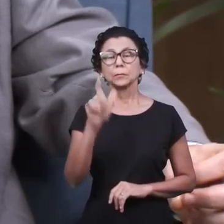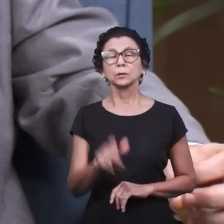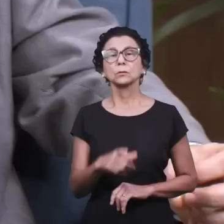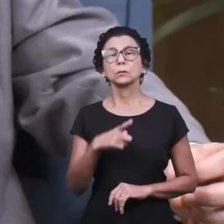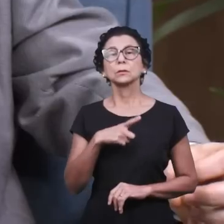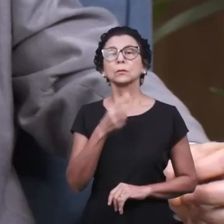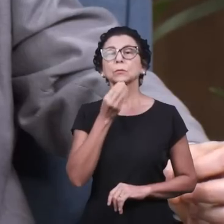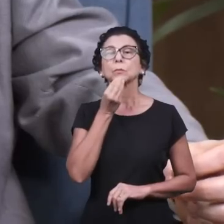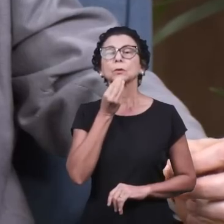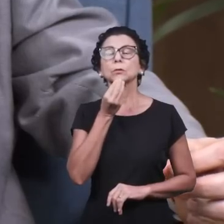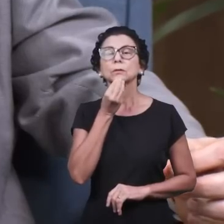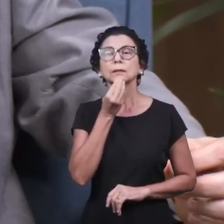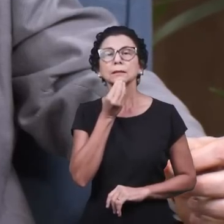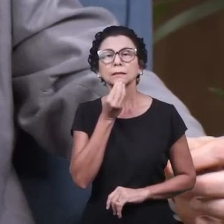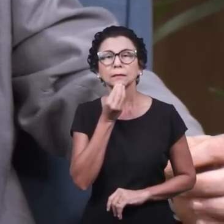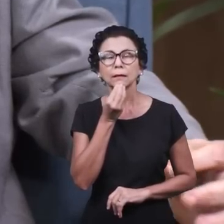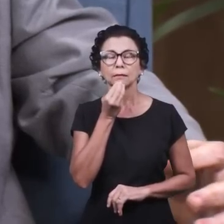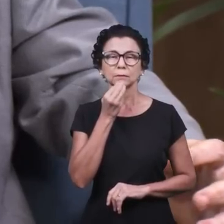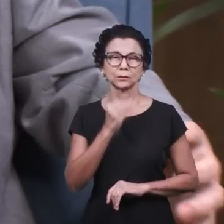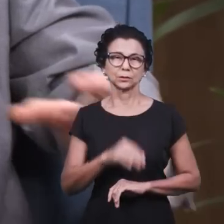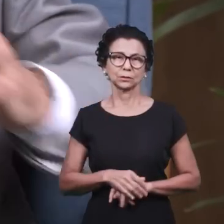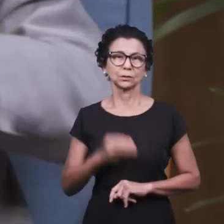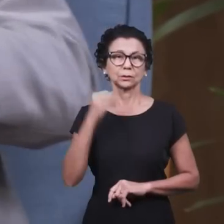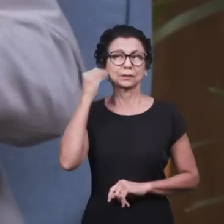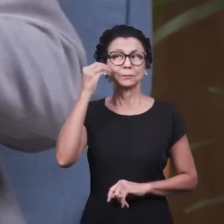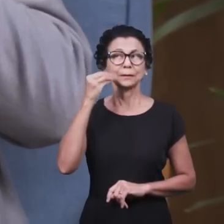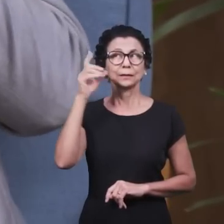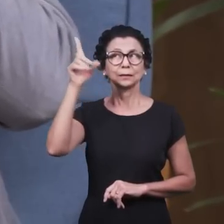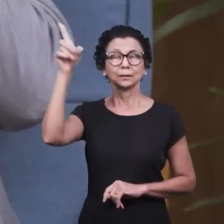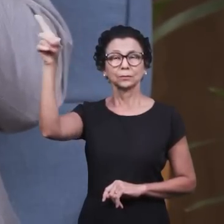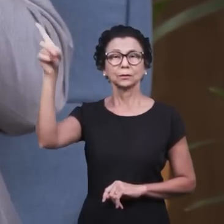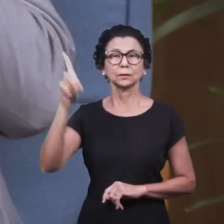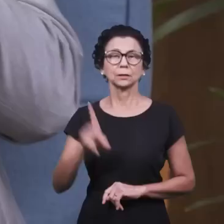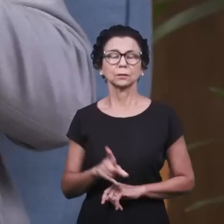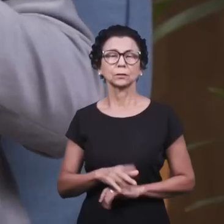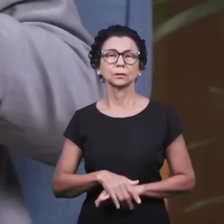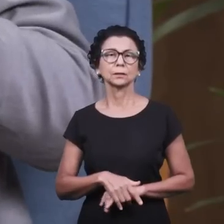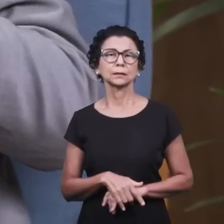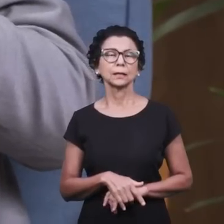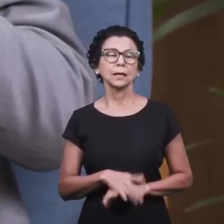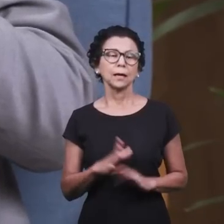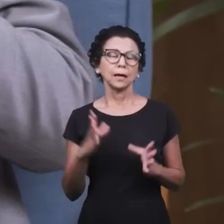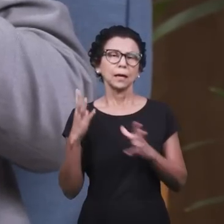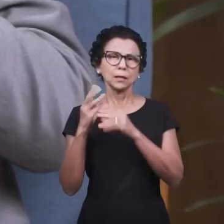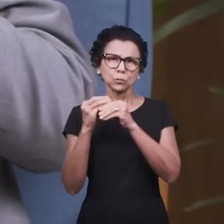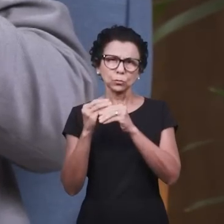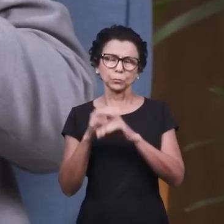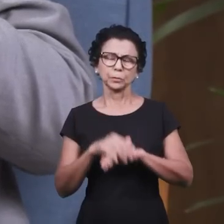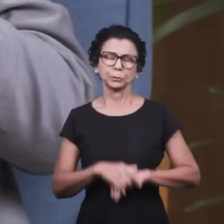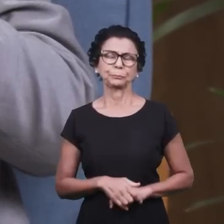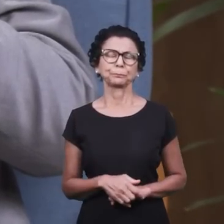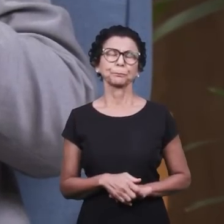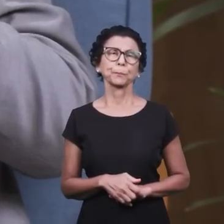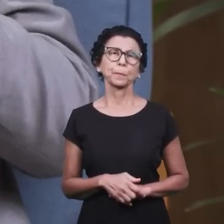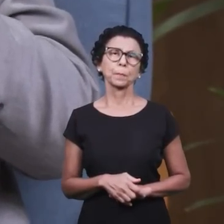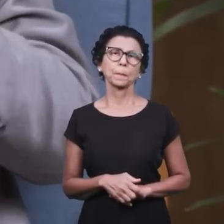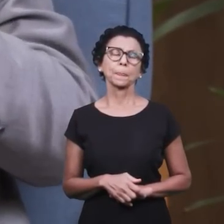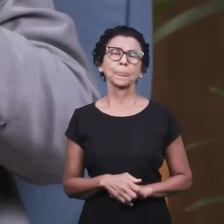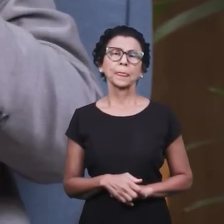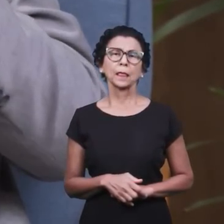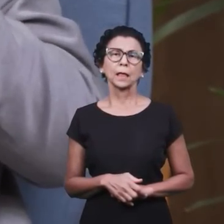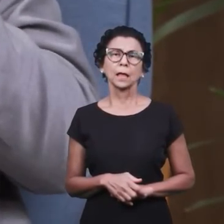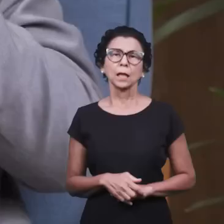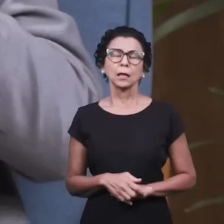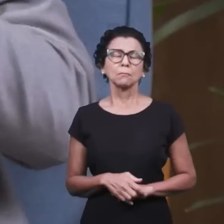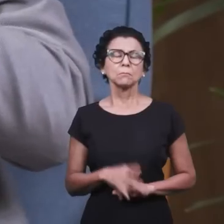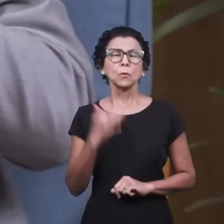homem. Amém. De viver uma experiência. E assim, eu exemplifico. O que é tempo breve